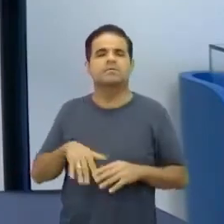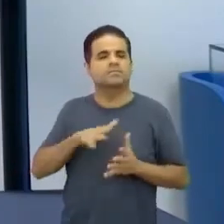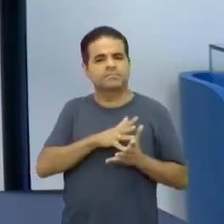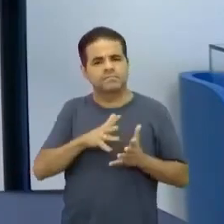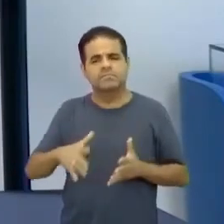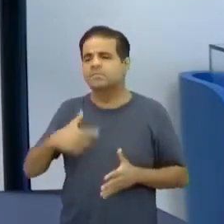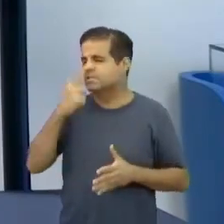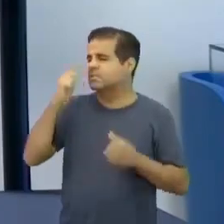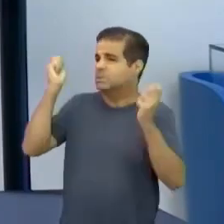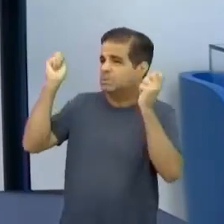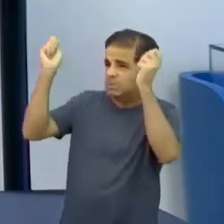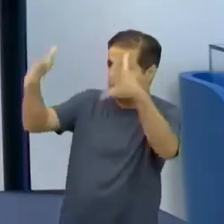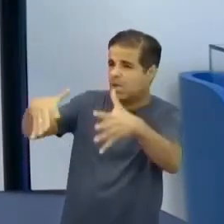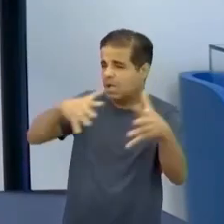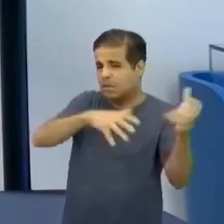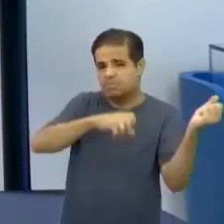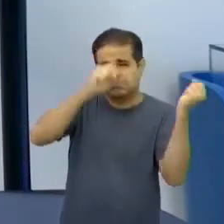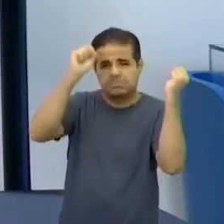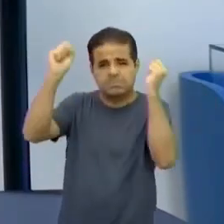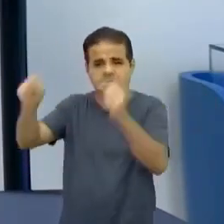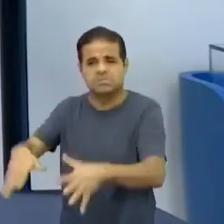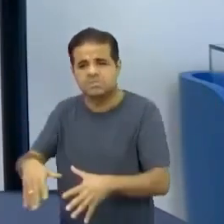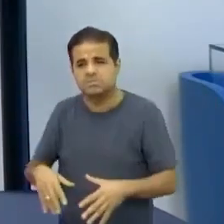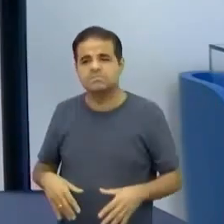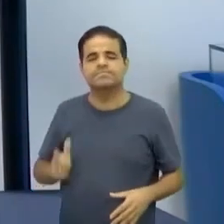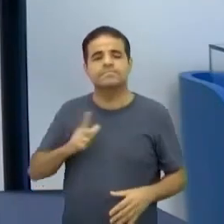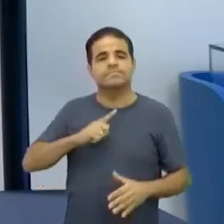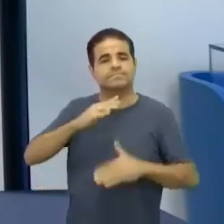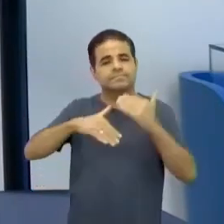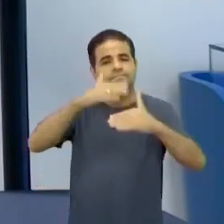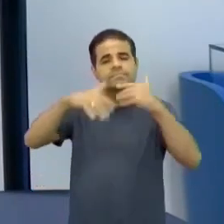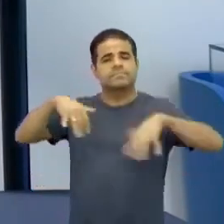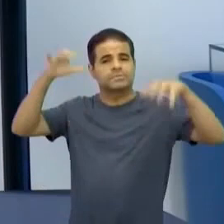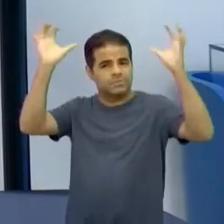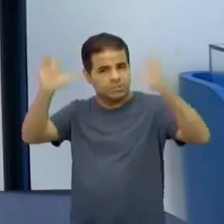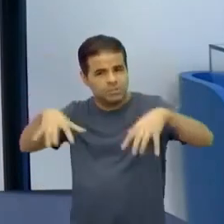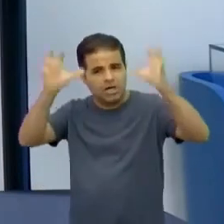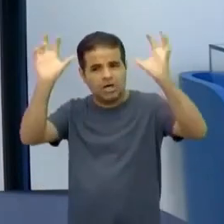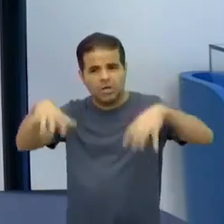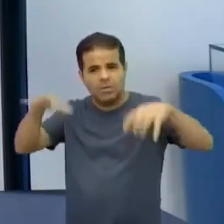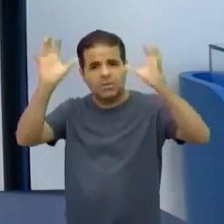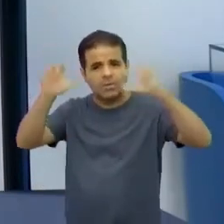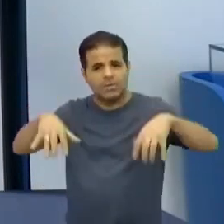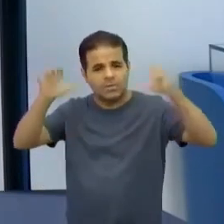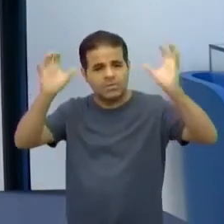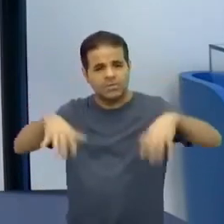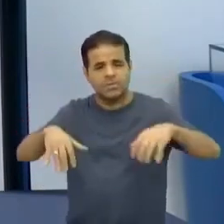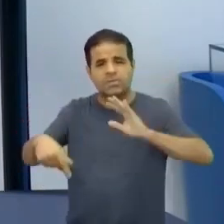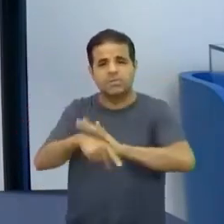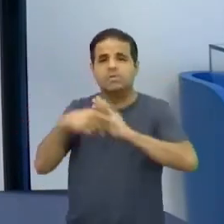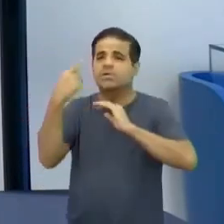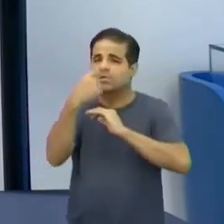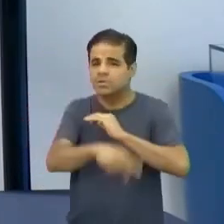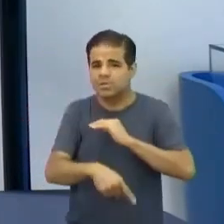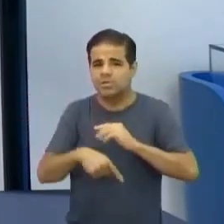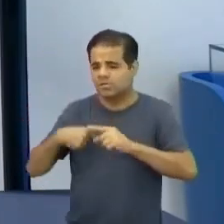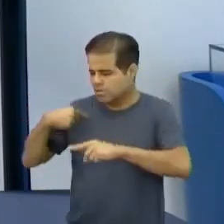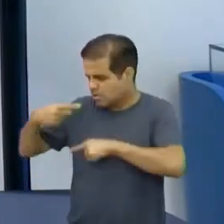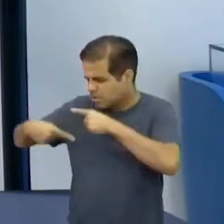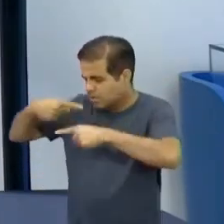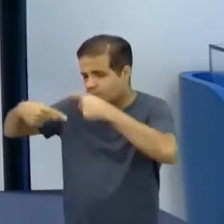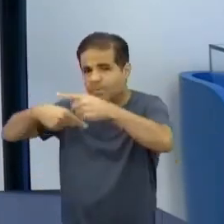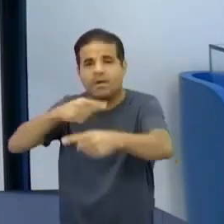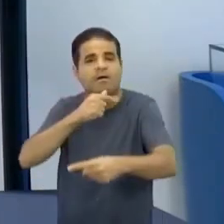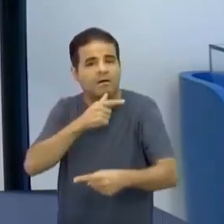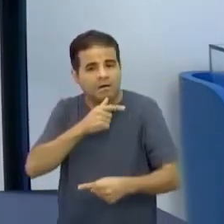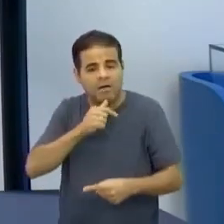grandes depósitos de lixo, que quando nós temos o processo de chuvas, que faz parte desse ciclo da água, o